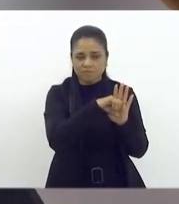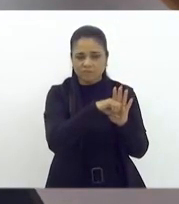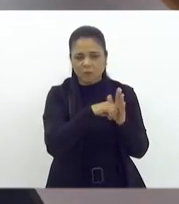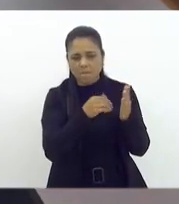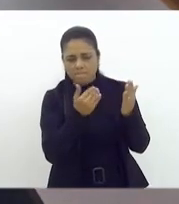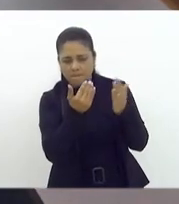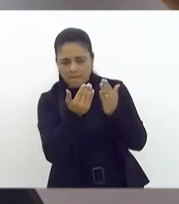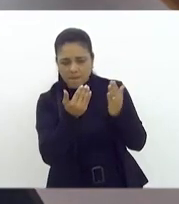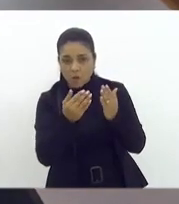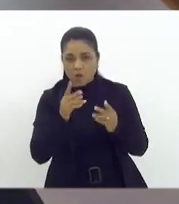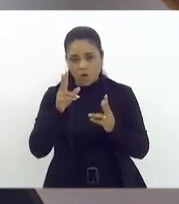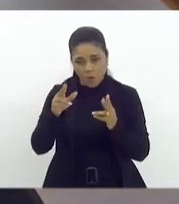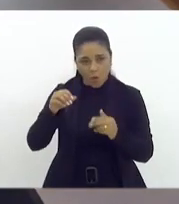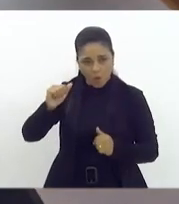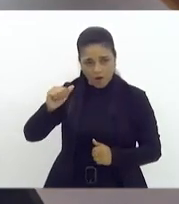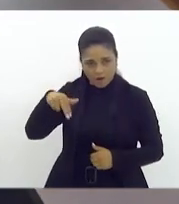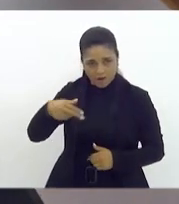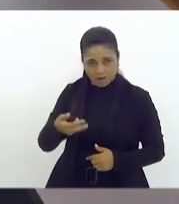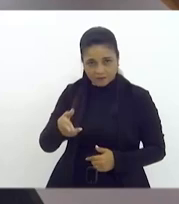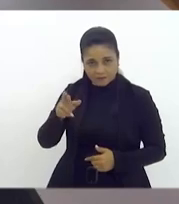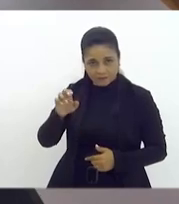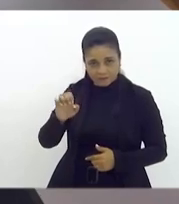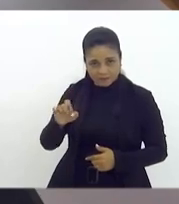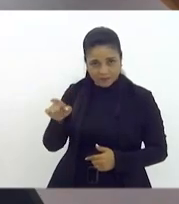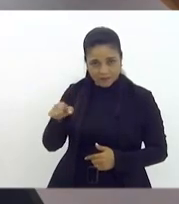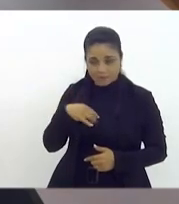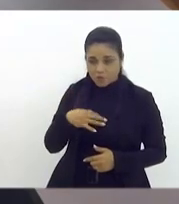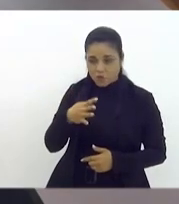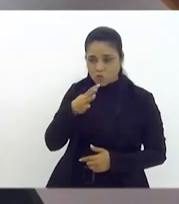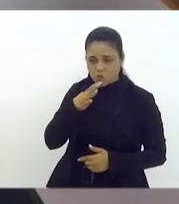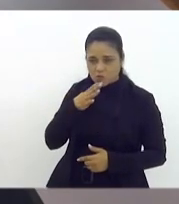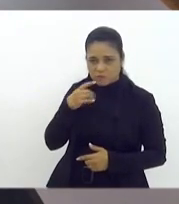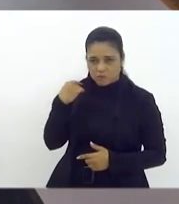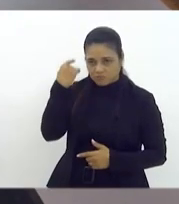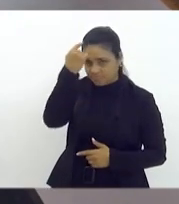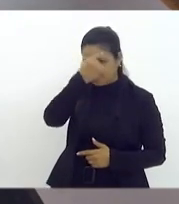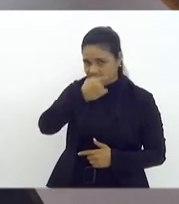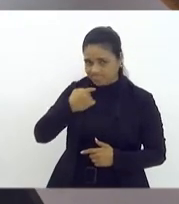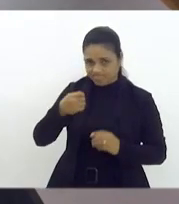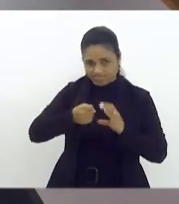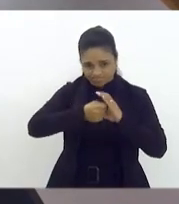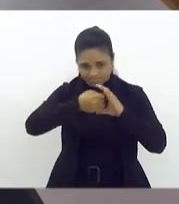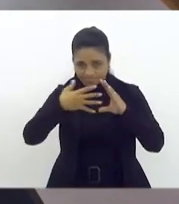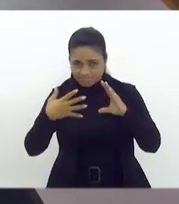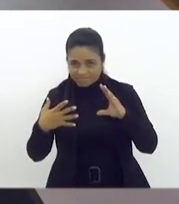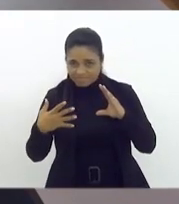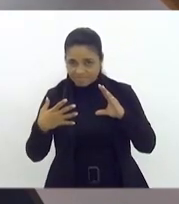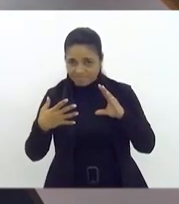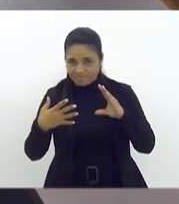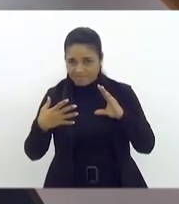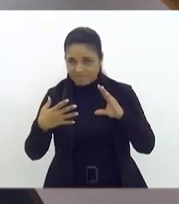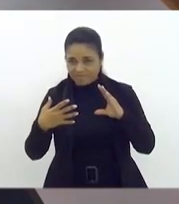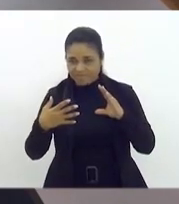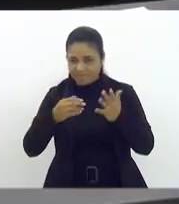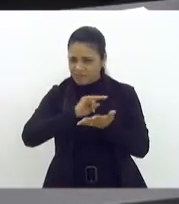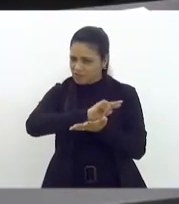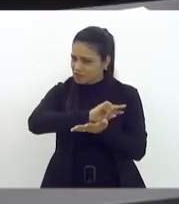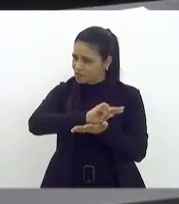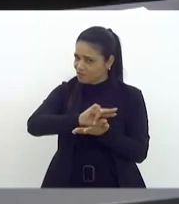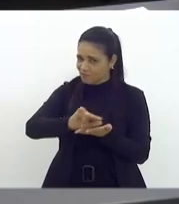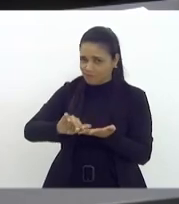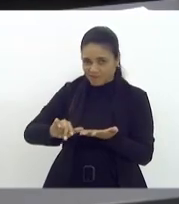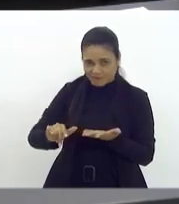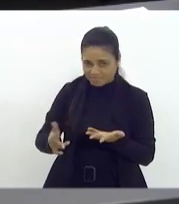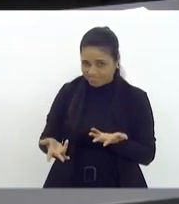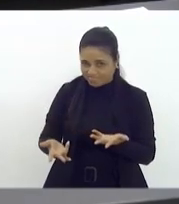biazutti pode ser reconhecido como criminoso por diversos motivos por diversos